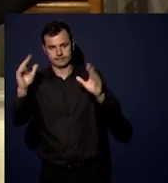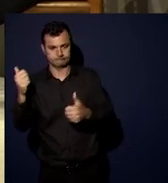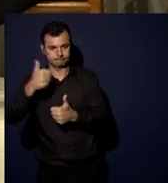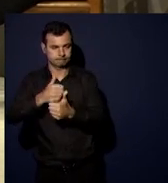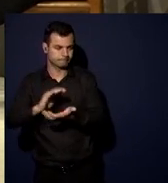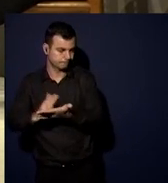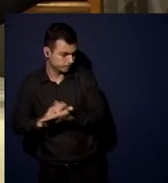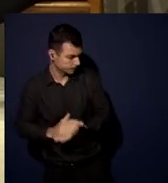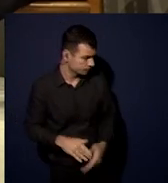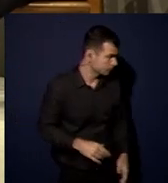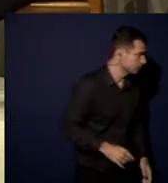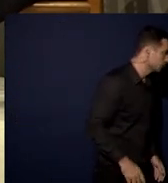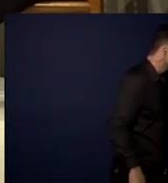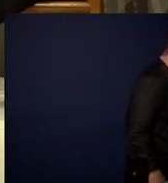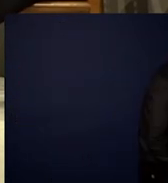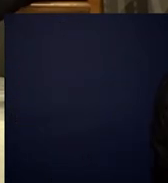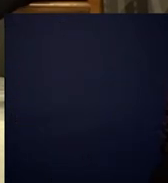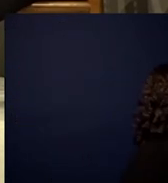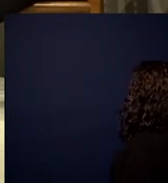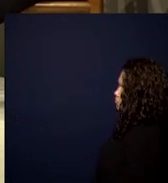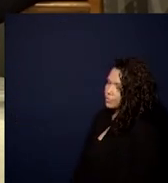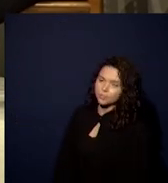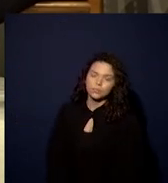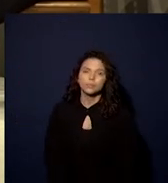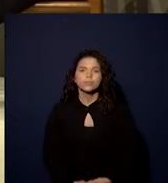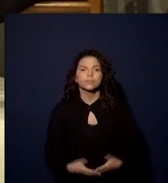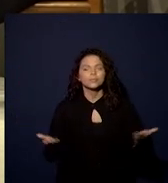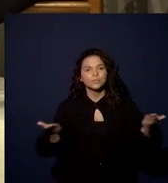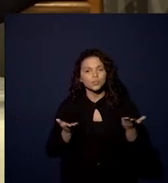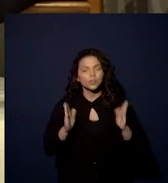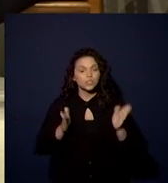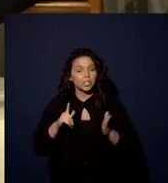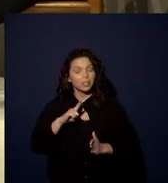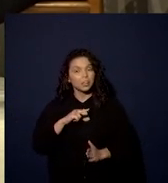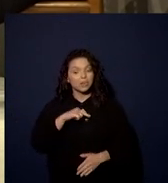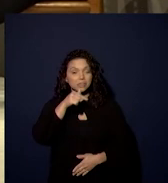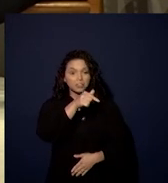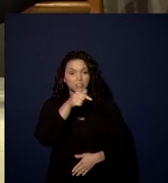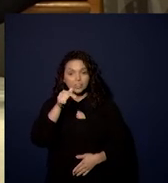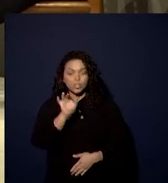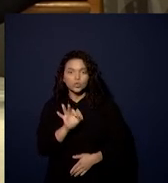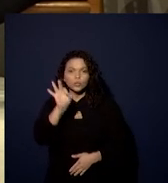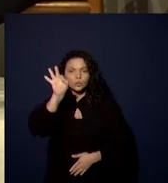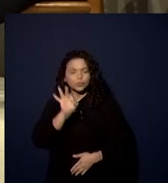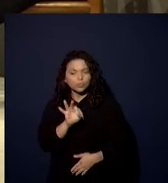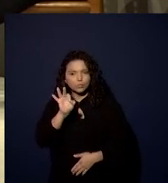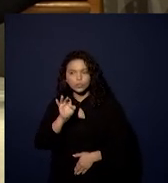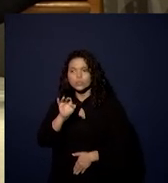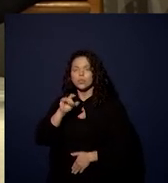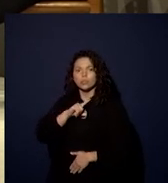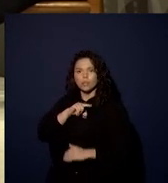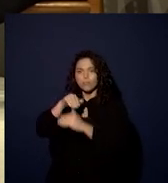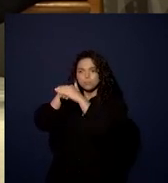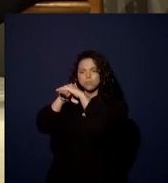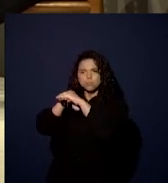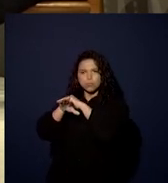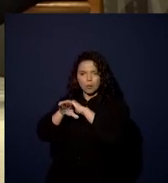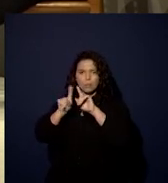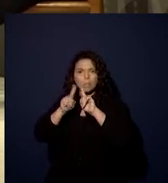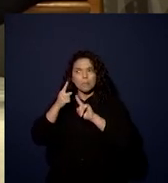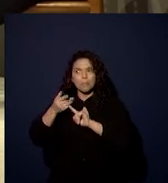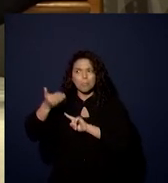maravilhosa com reservatórios a 77% né coisa que a gente não imaginava no passado mas